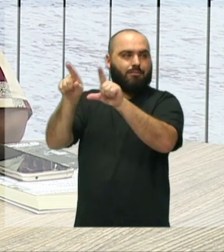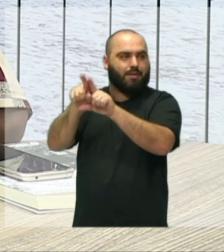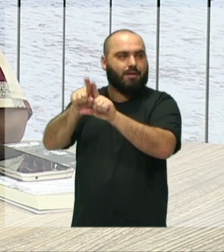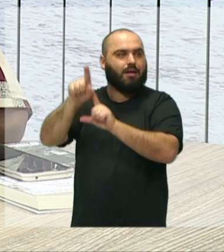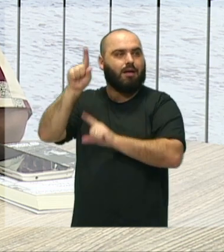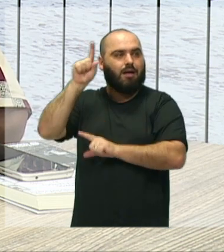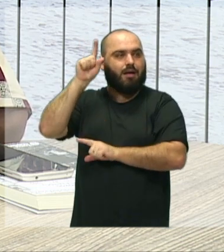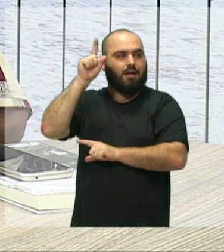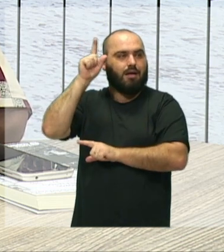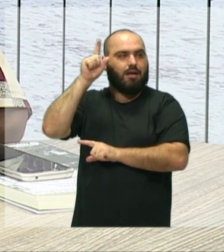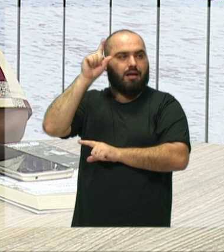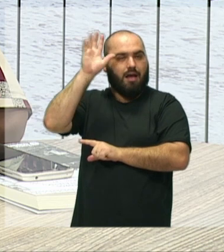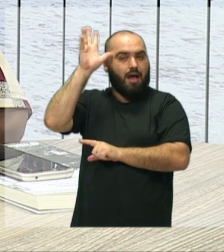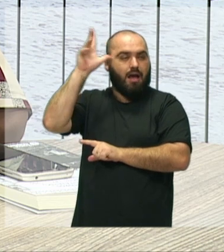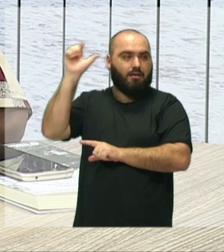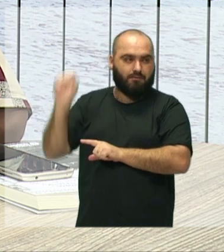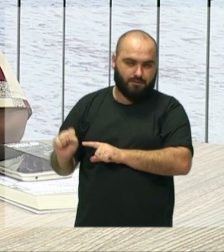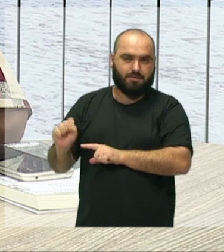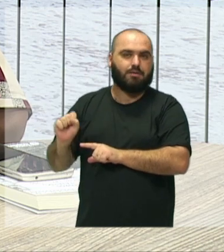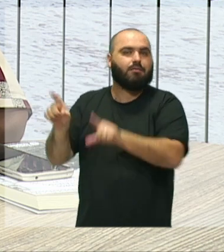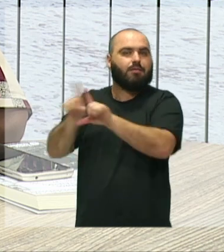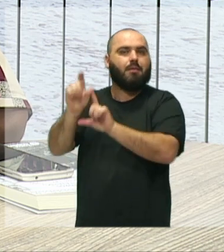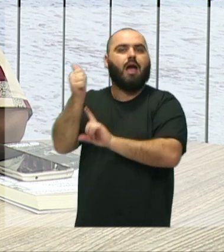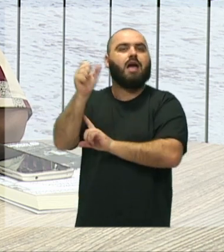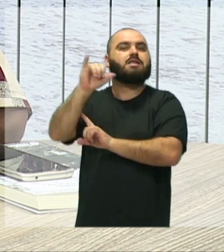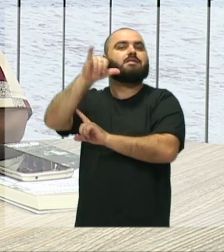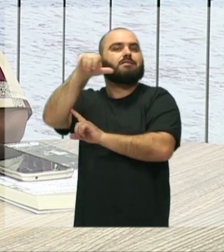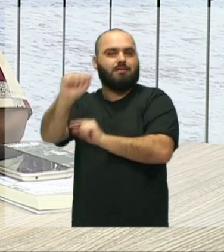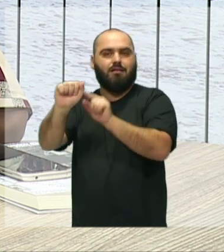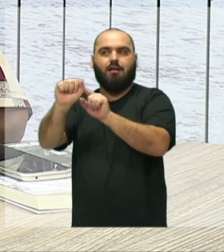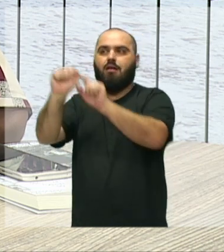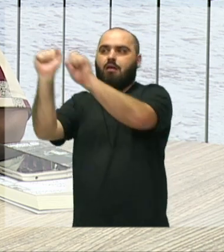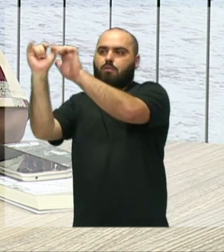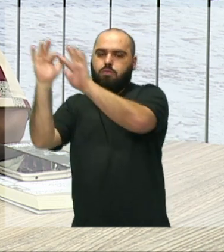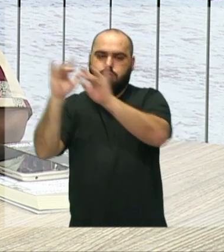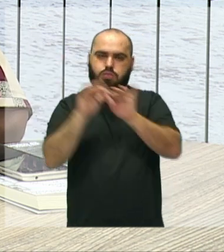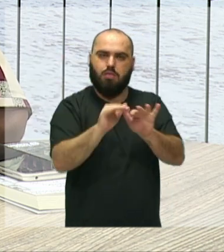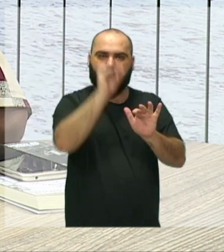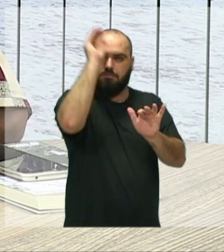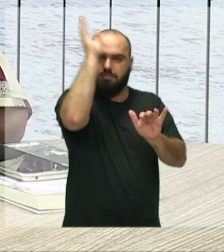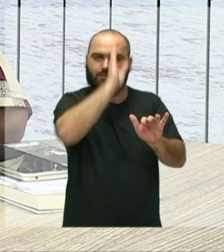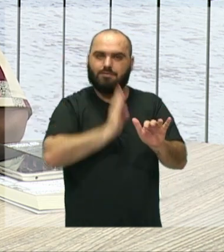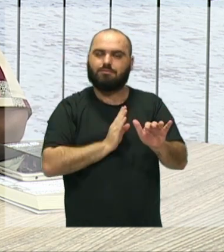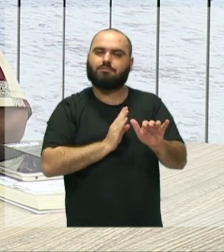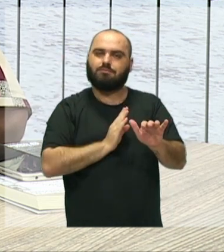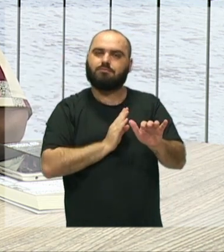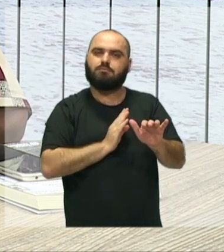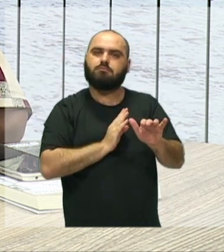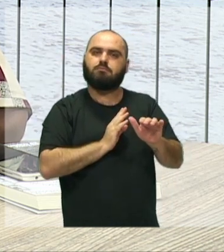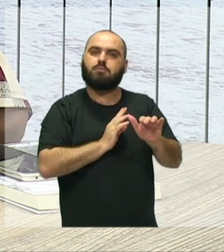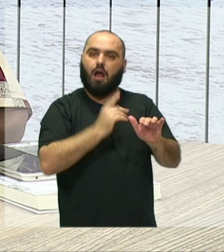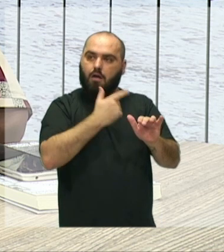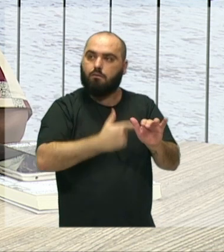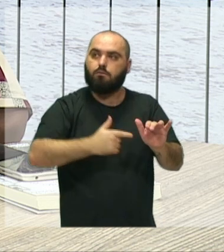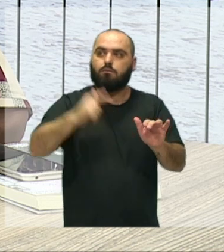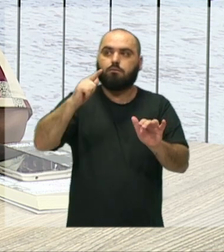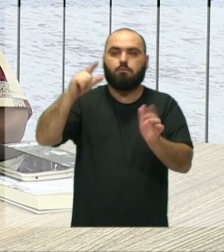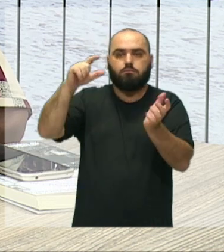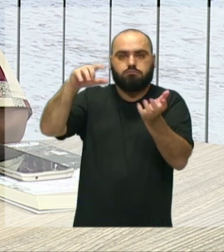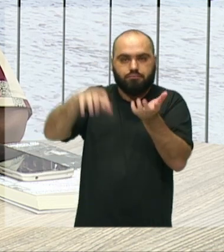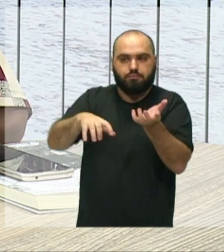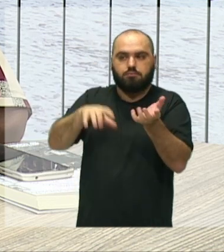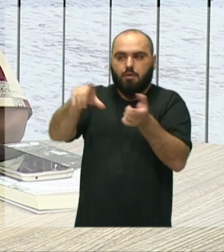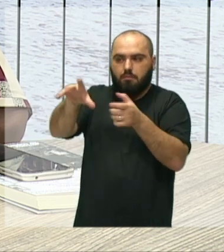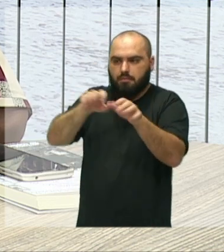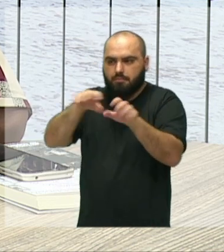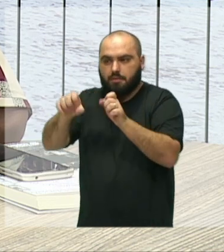essa temática, levando sempre em consideração a documentação que nós colhemos, inclusive no Parlamento brasileiro. Só